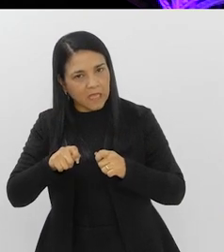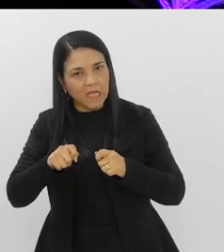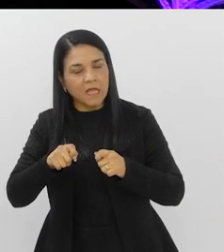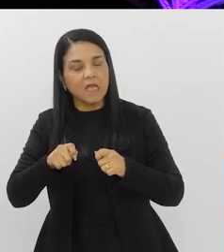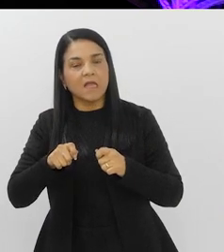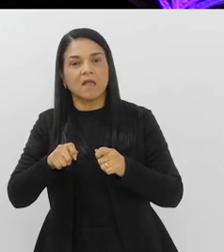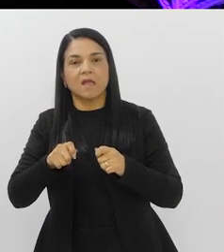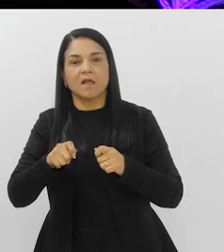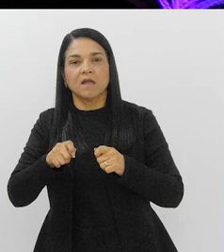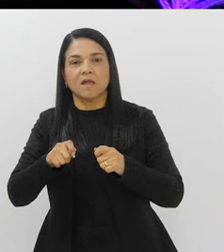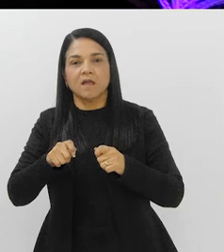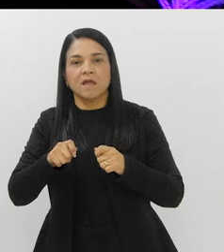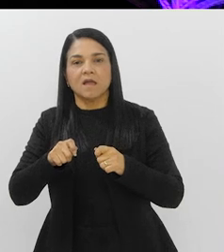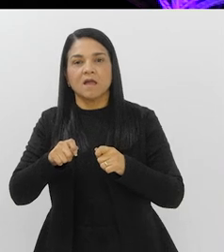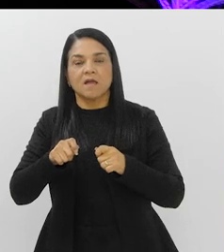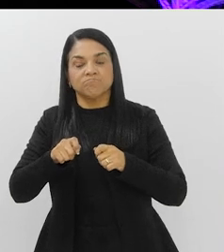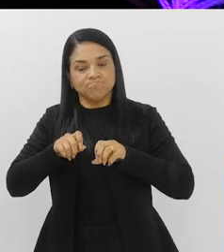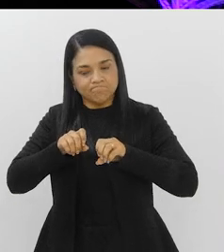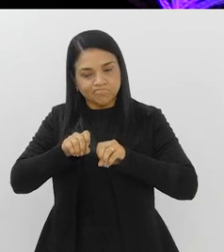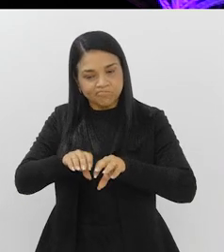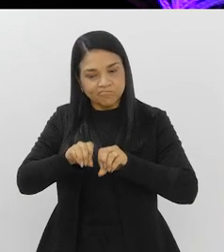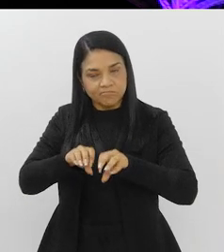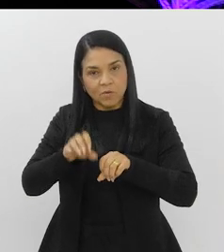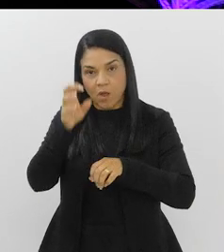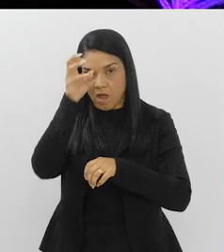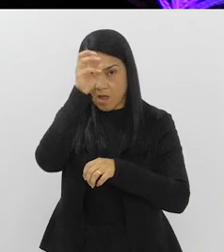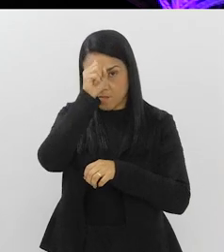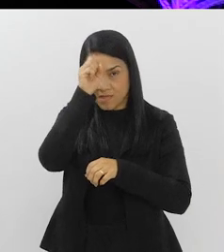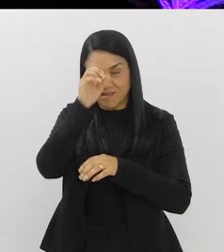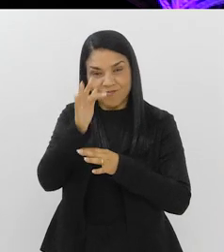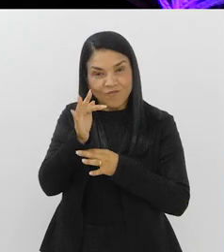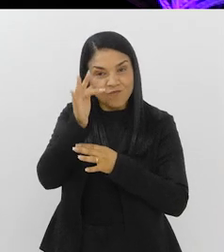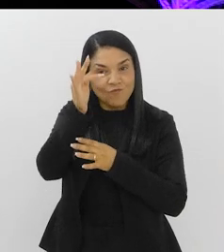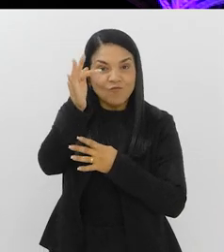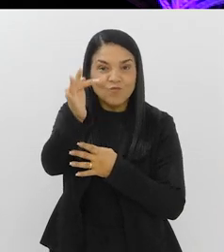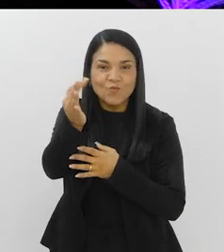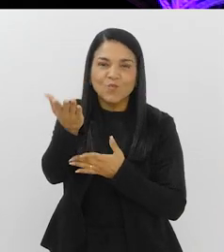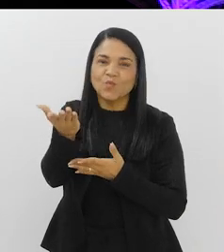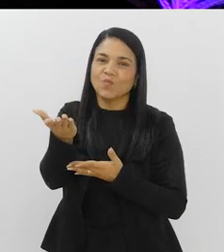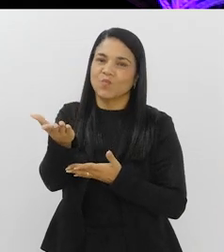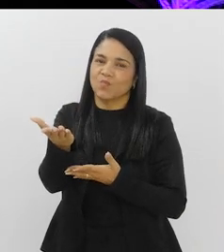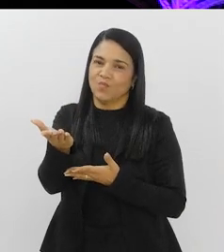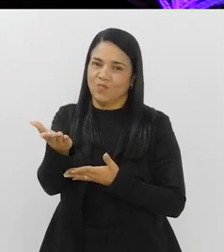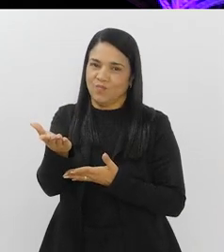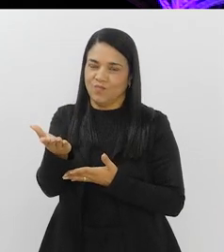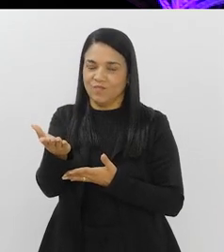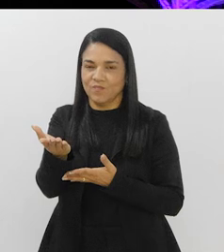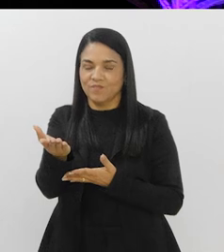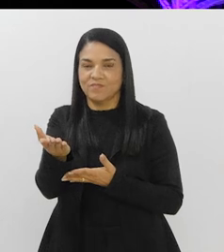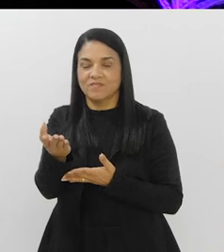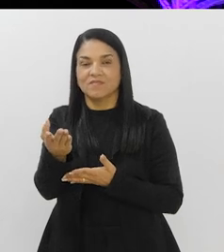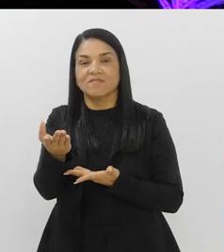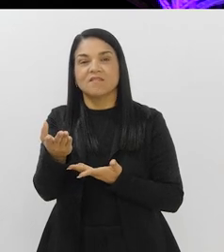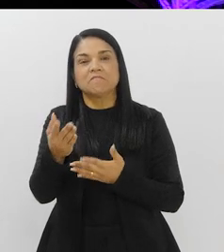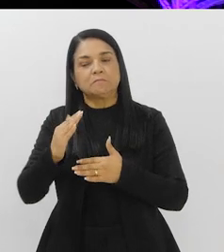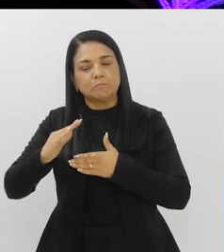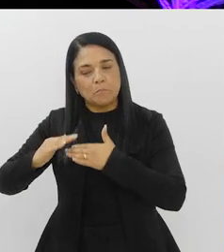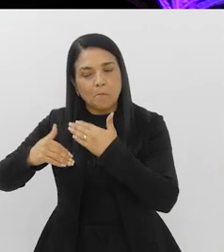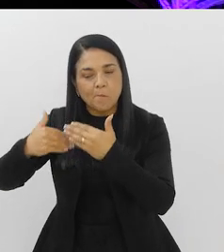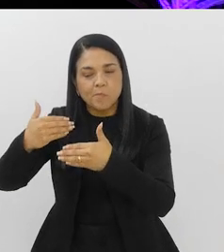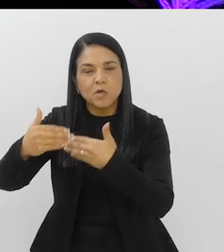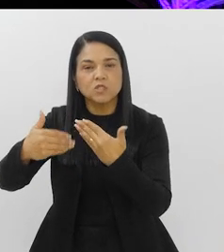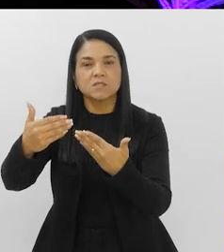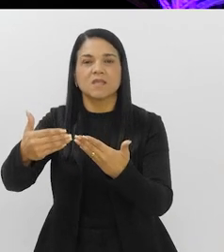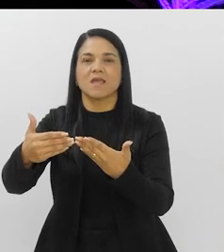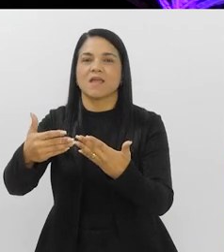poder eh aplicar o que eles estão aprendendo mas lá na frente então eh a gente tem né ainda um